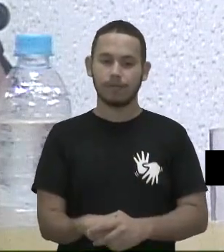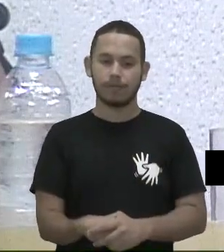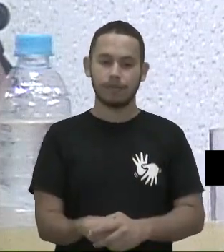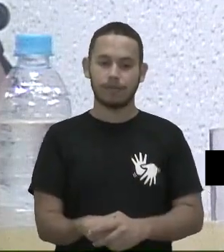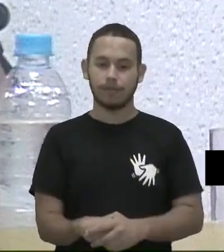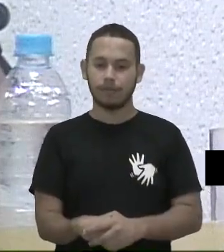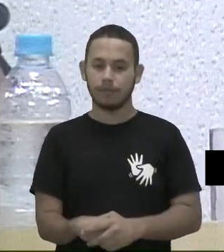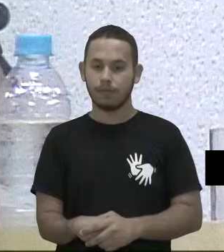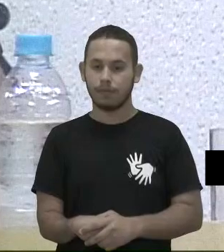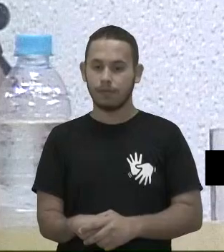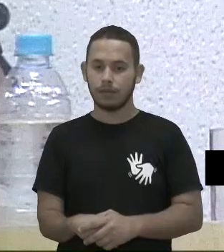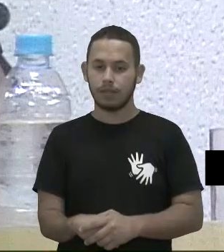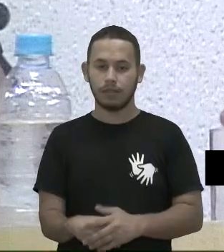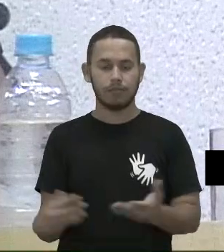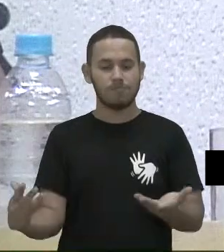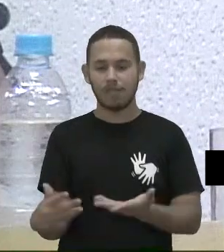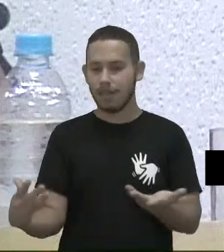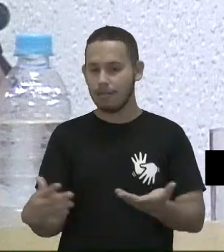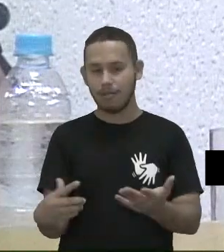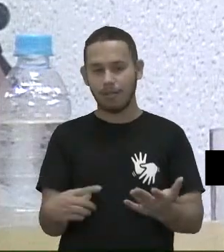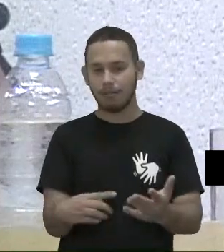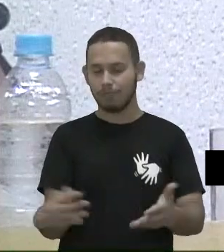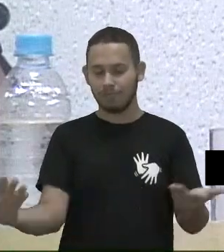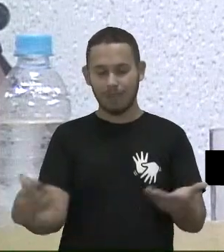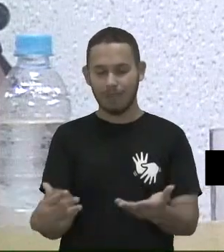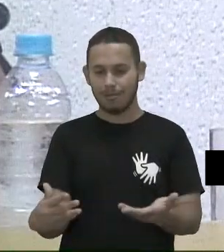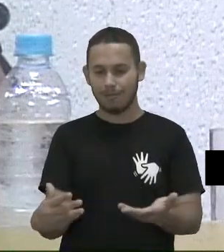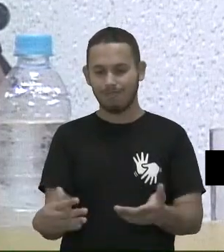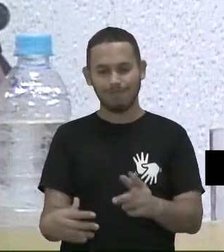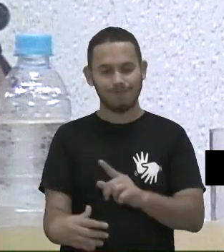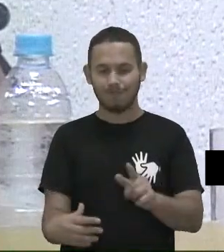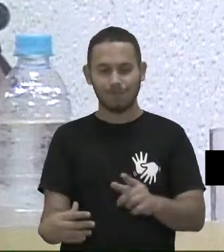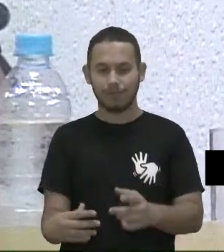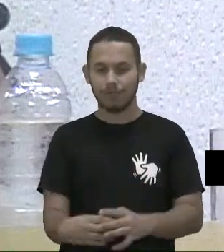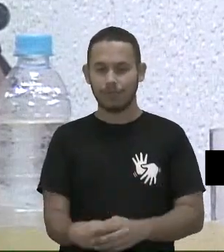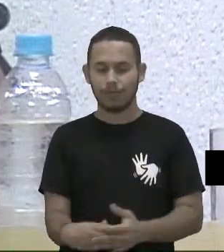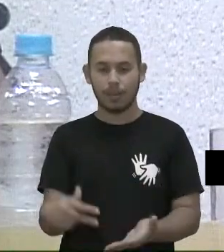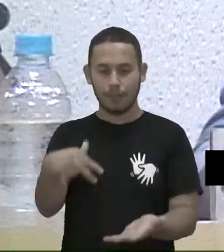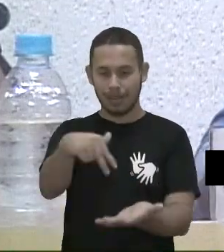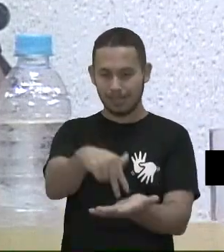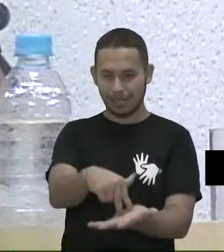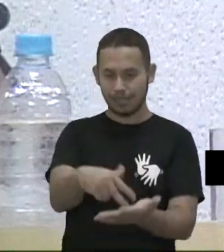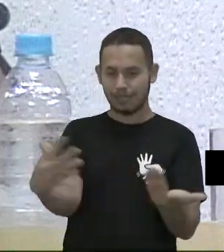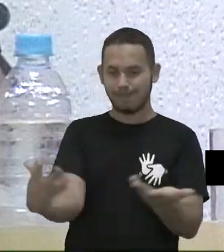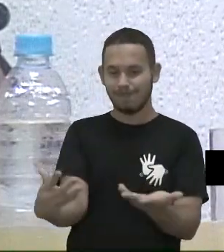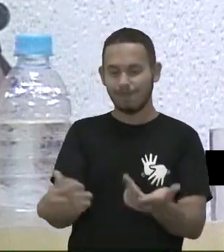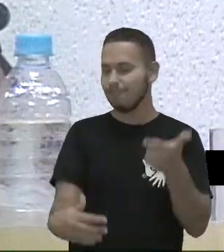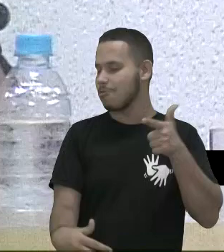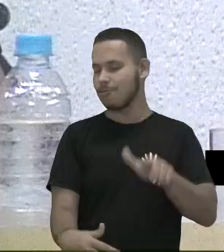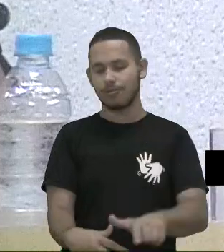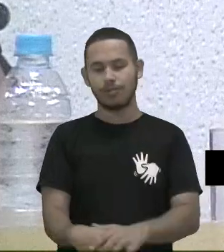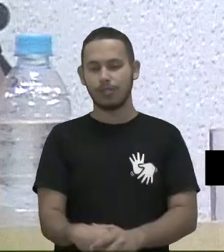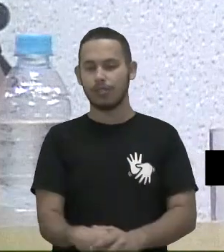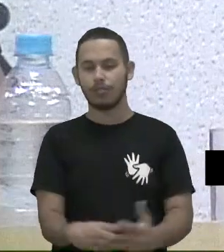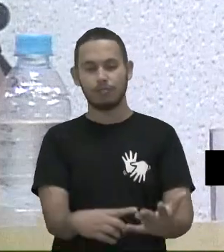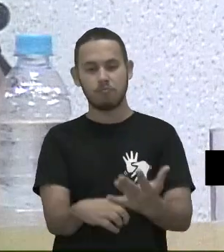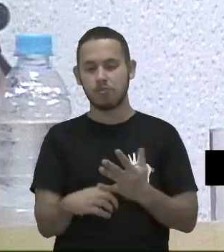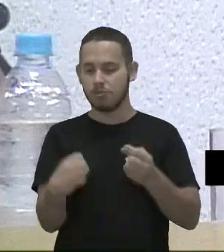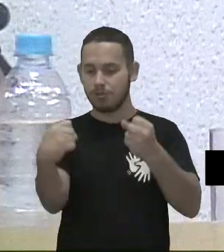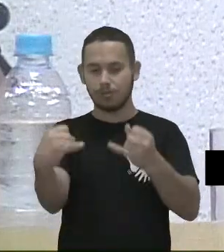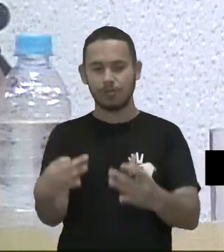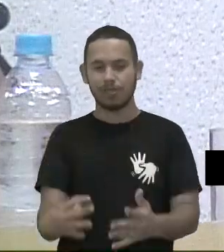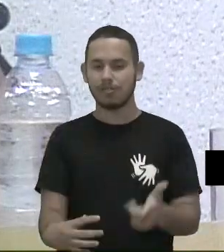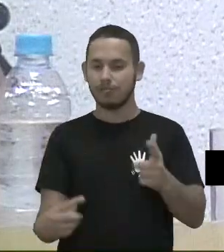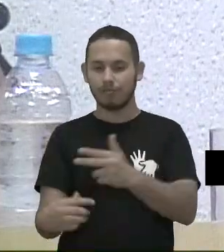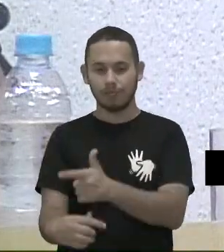ele não compareceu e não se manifestou com interesse de dialogar com a CPI e prestar esclarecimentos.